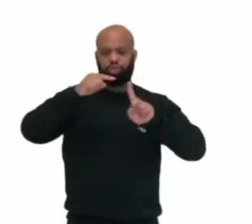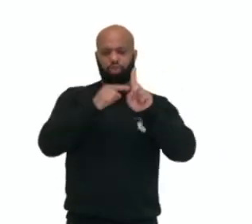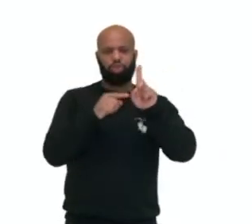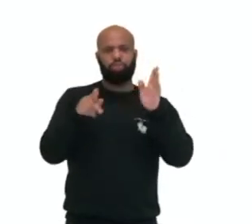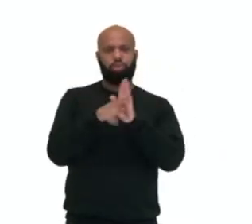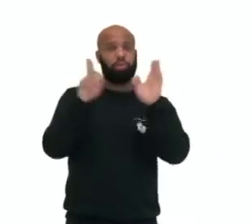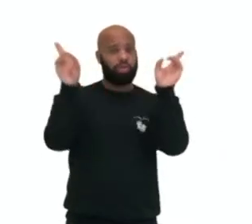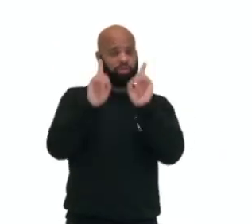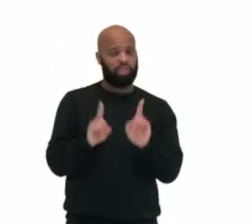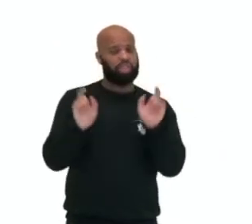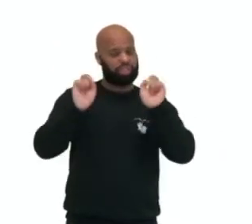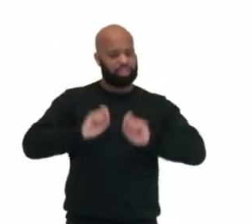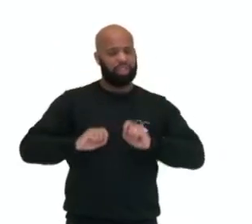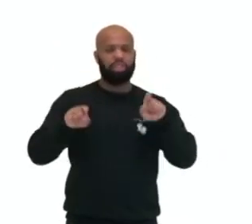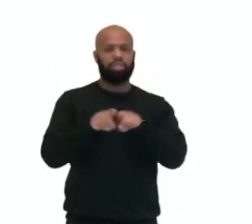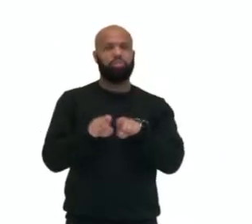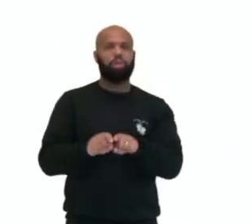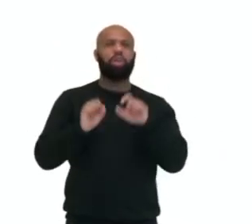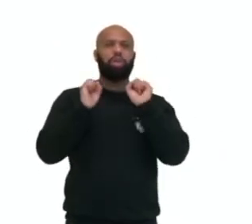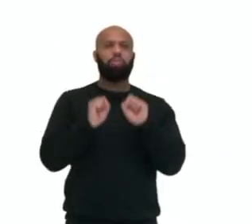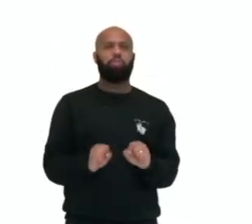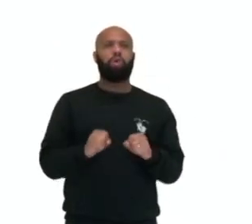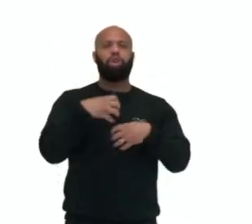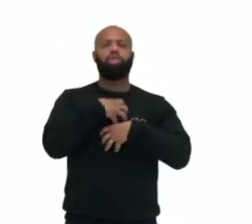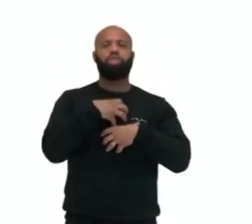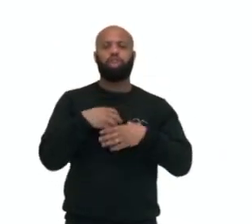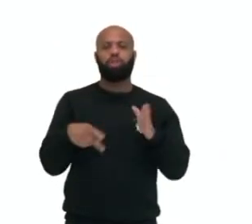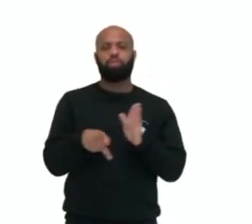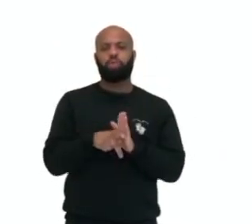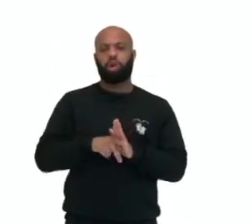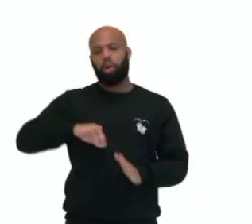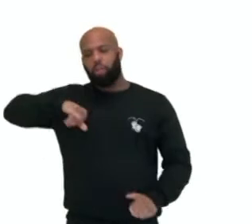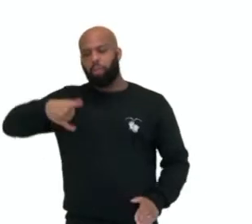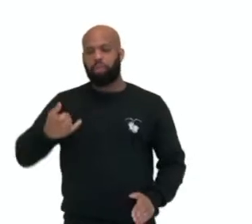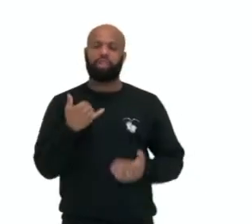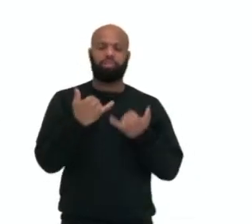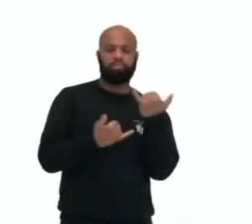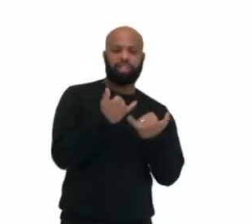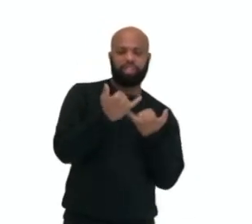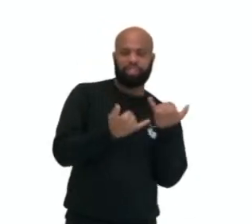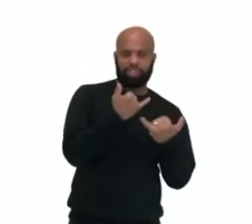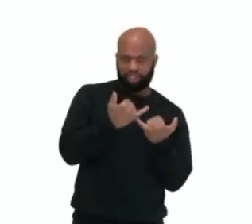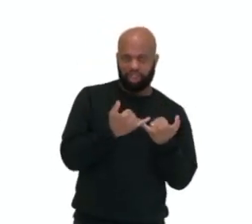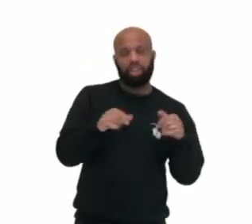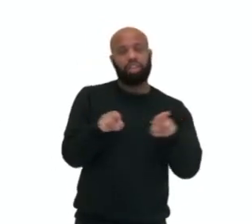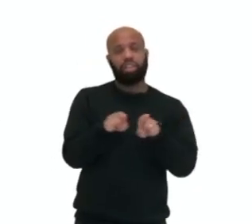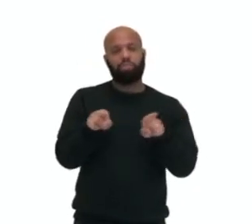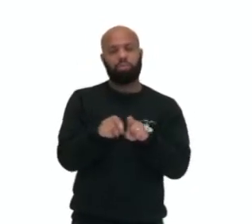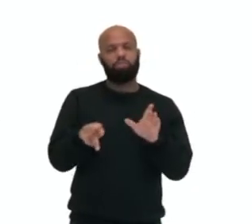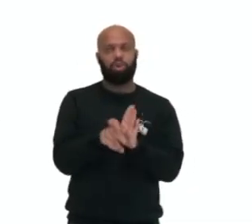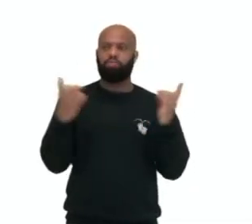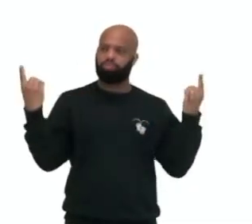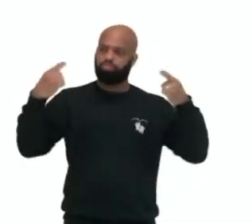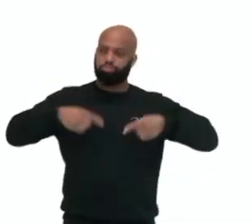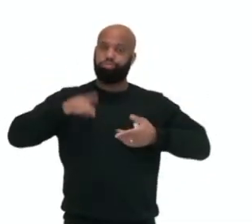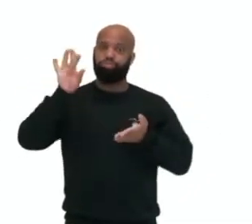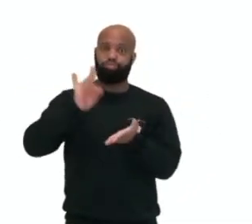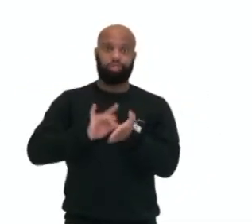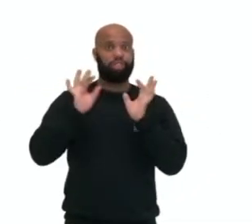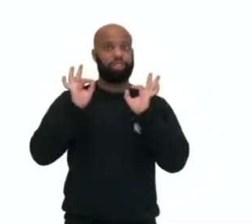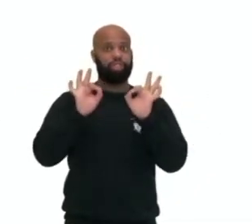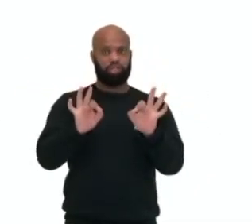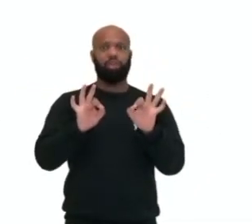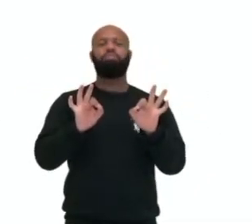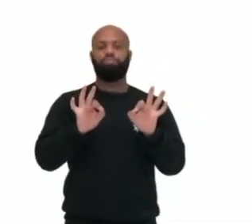deficiência. Pode ser jogado de forma recreativa, como esporte competitivo, ou como atividade de educação física